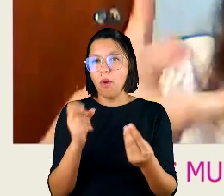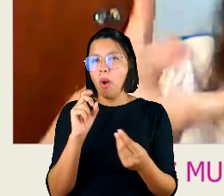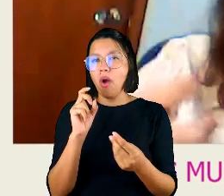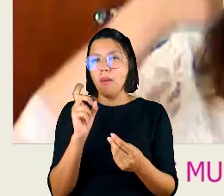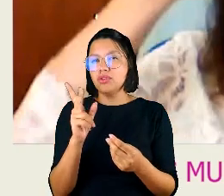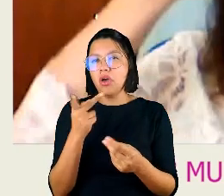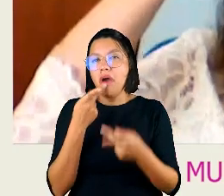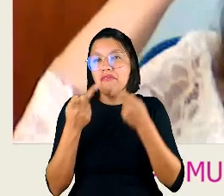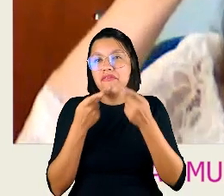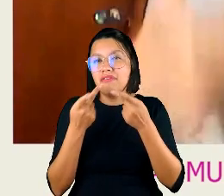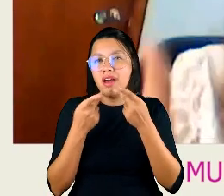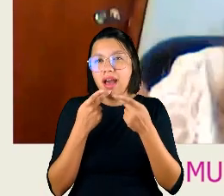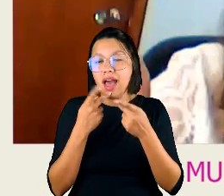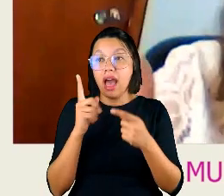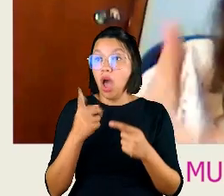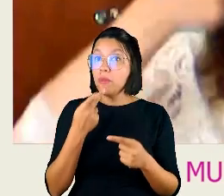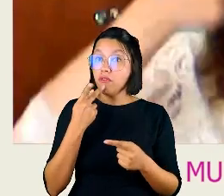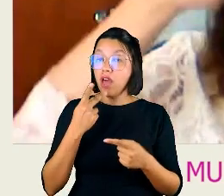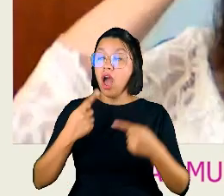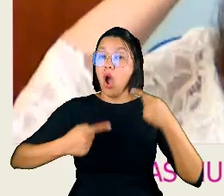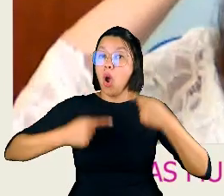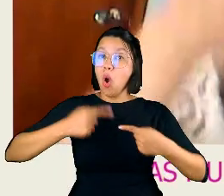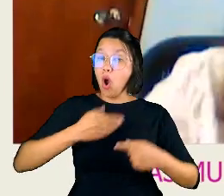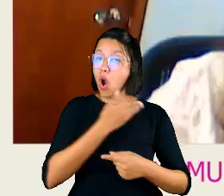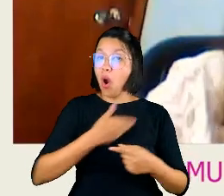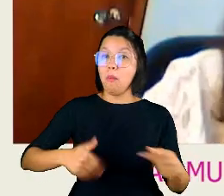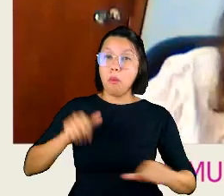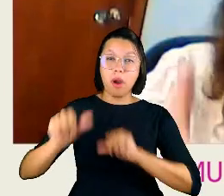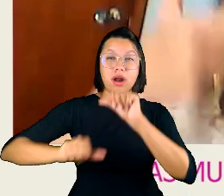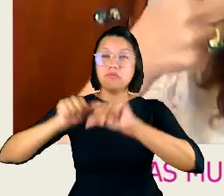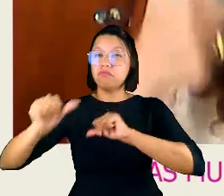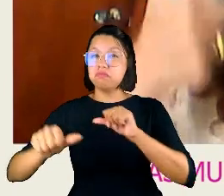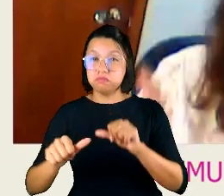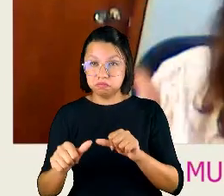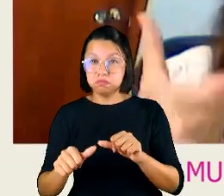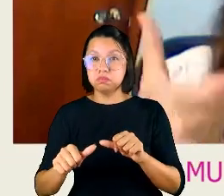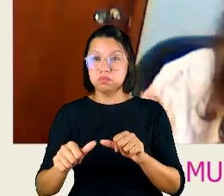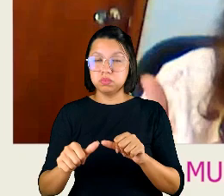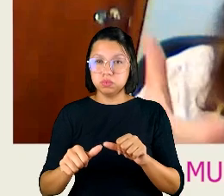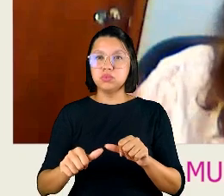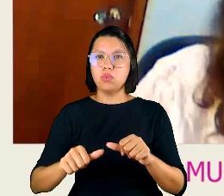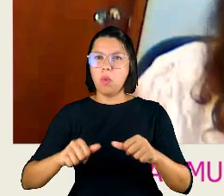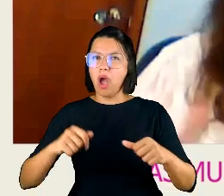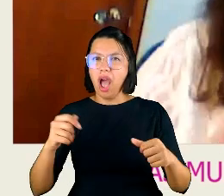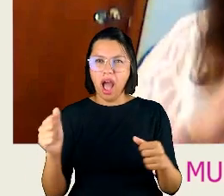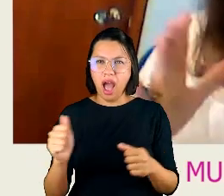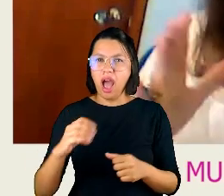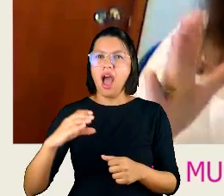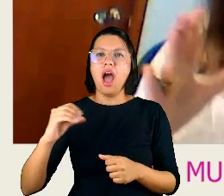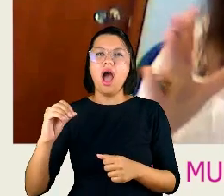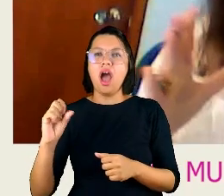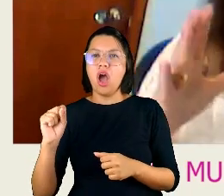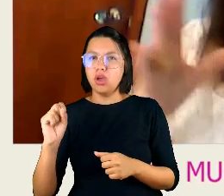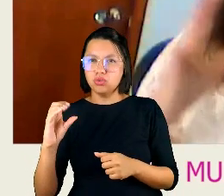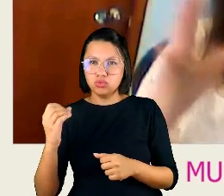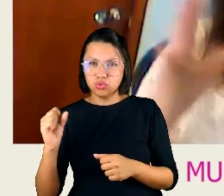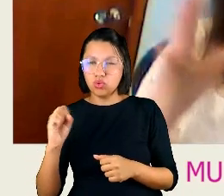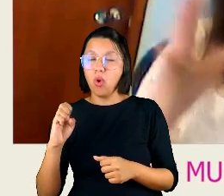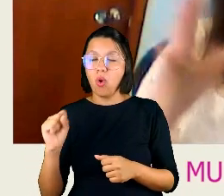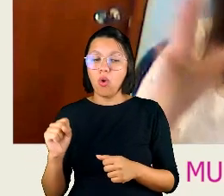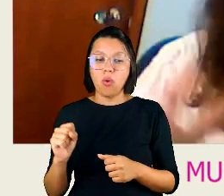políticas públicas, com transformações, com atitudes, e é nisso que eu acredito. Eu não acredito